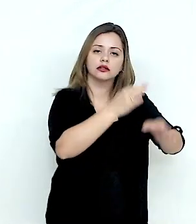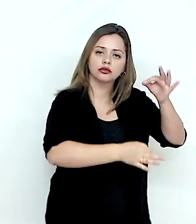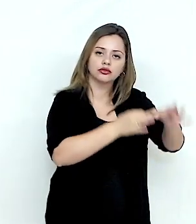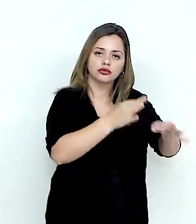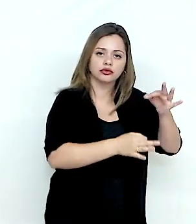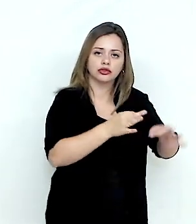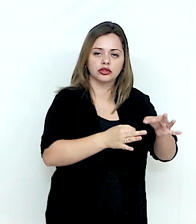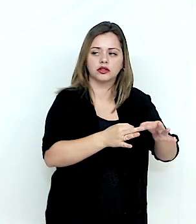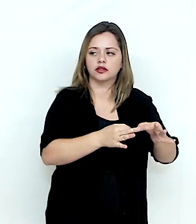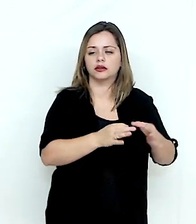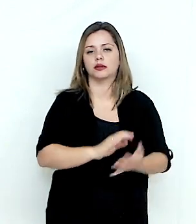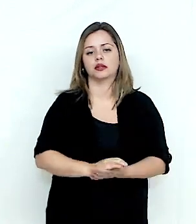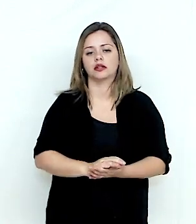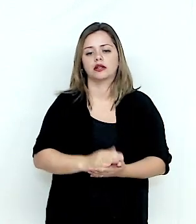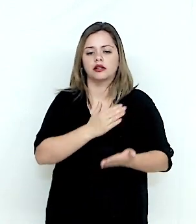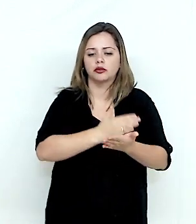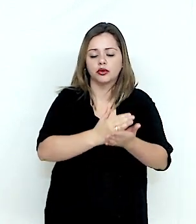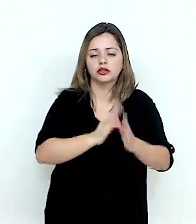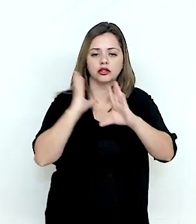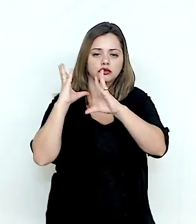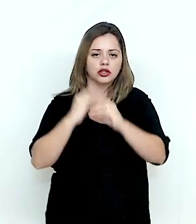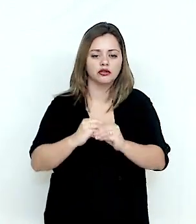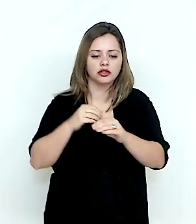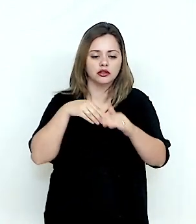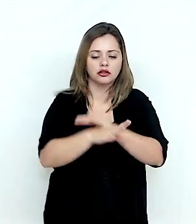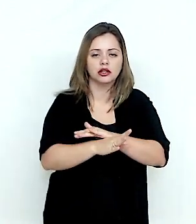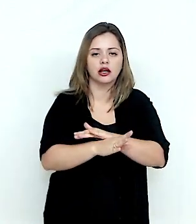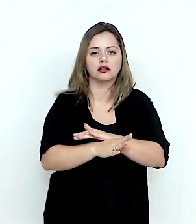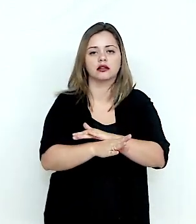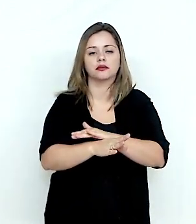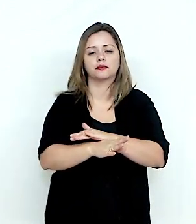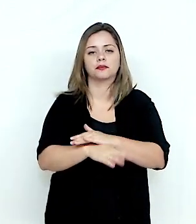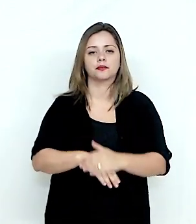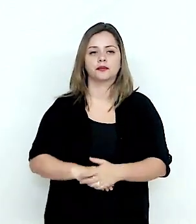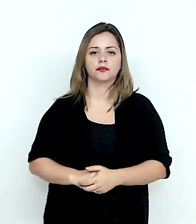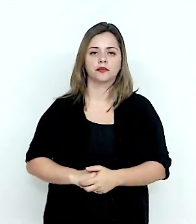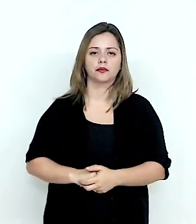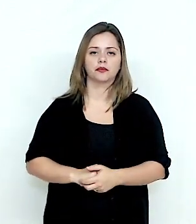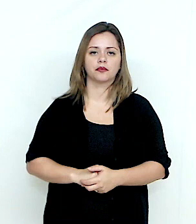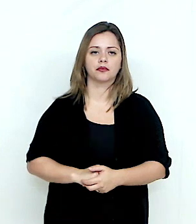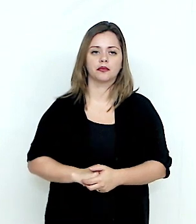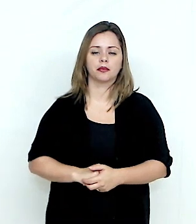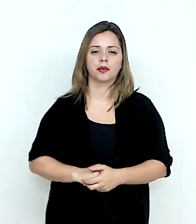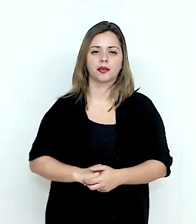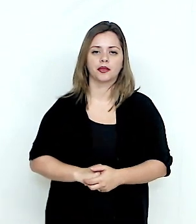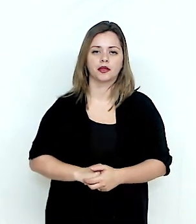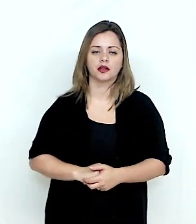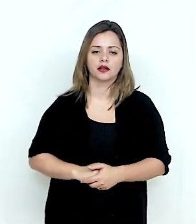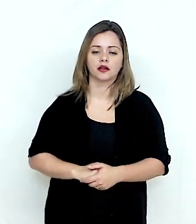que está levando a um processo de revisão interna da posição que eles